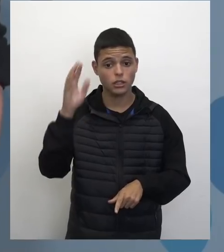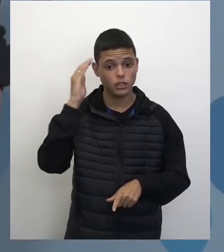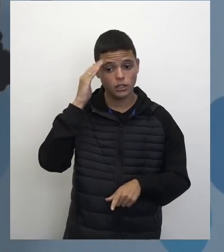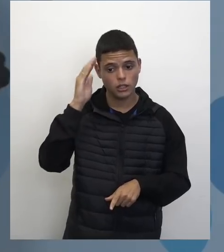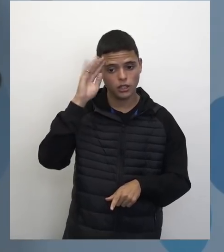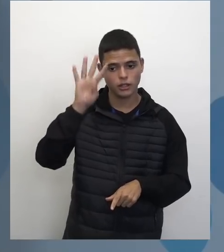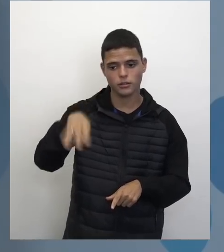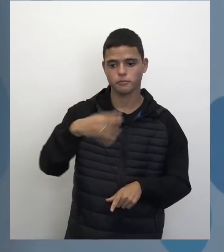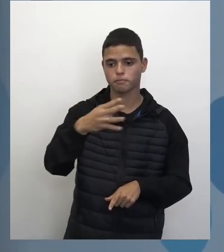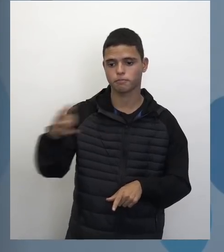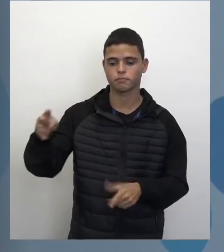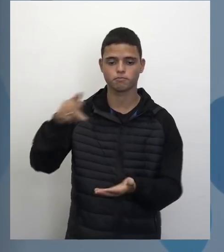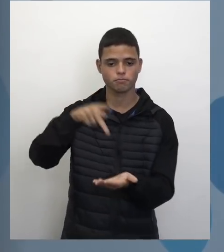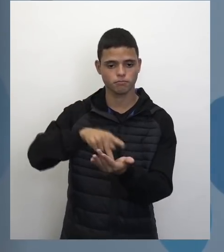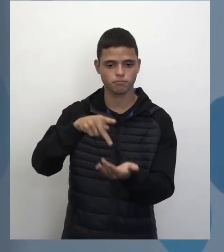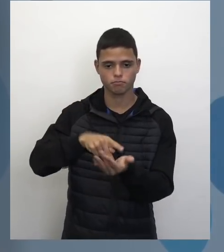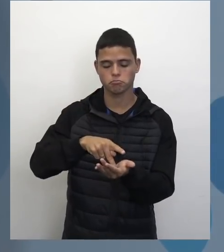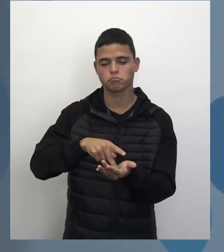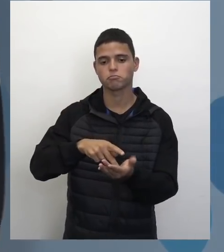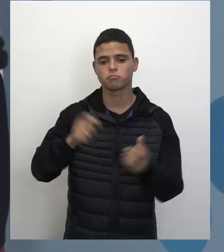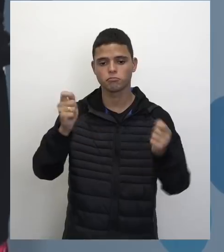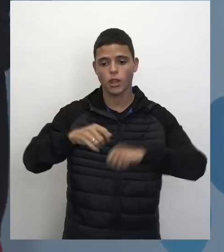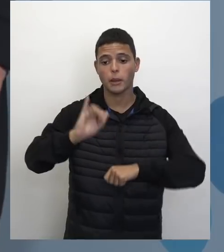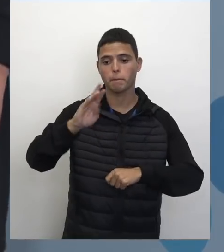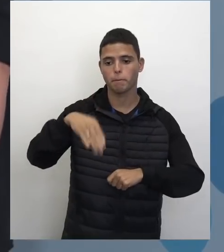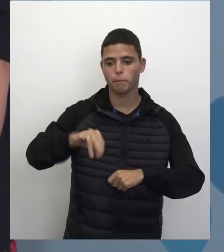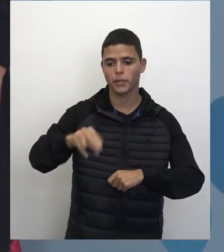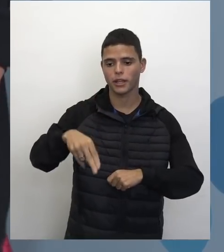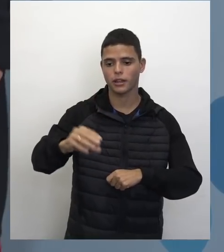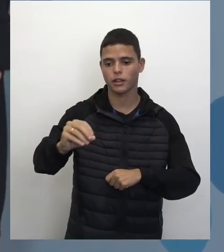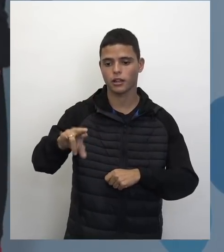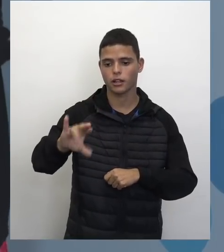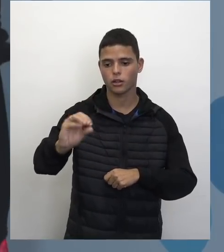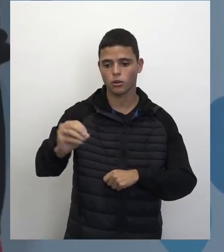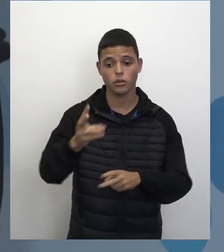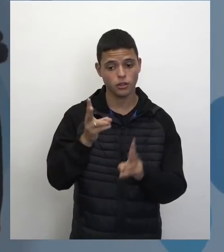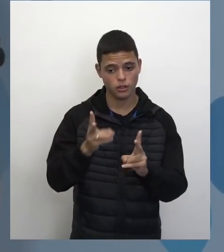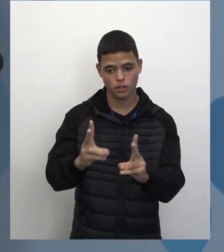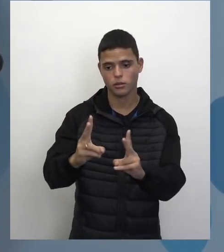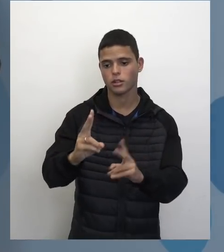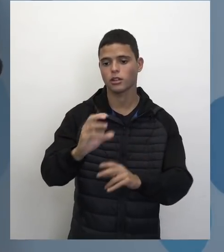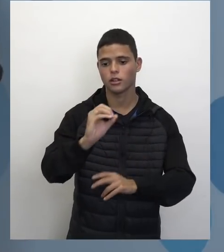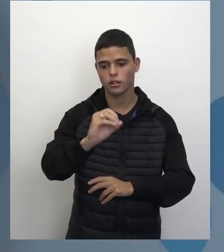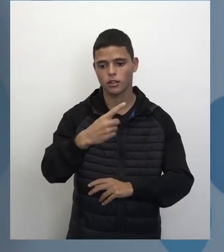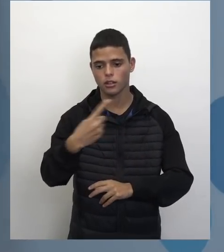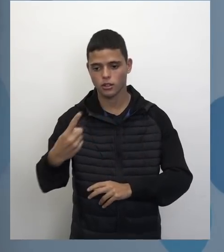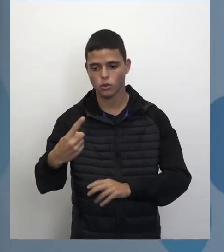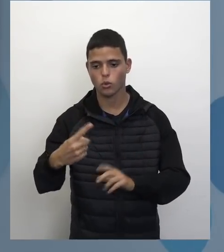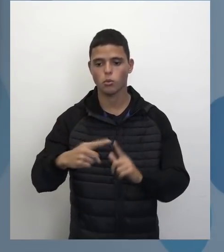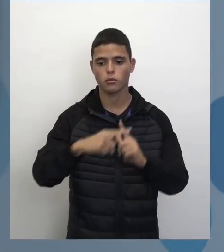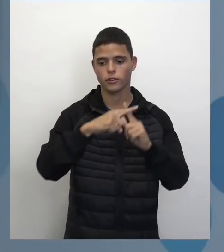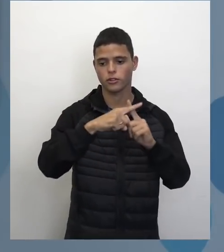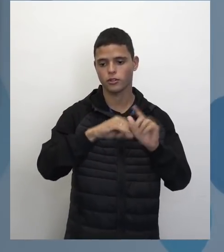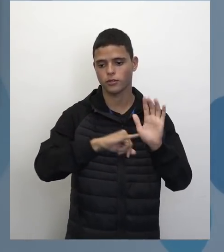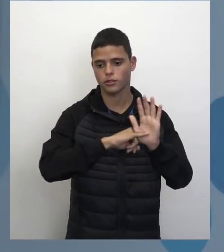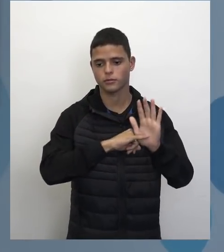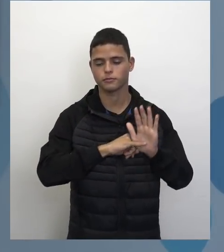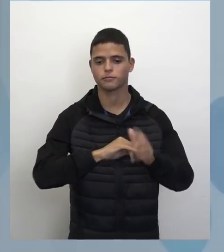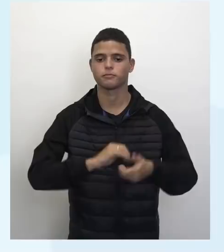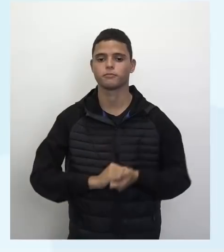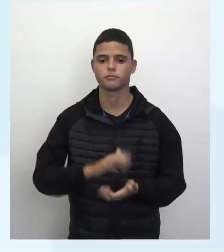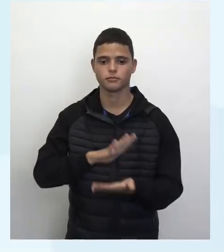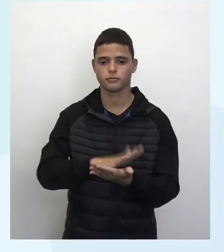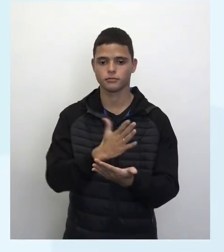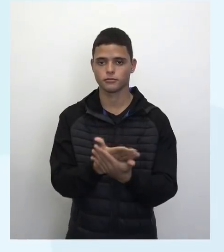da verdade, ela vai funcionar em esquema binário. É sempre 0 e 1 de positivo ou negativo, verdadeiro ou falso. Mas eu coloco aqui